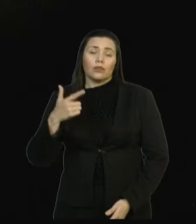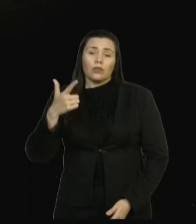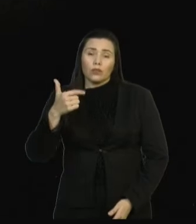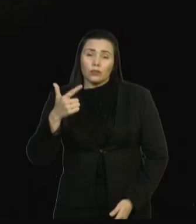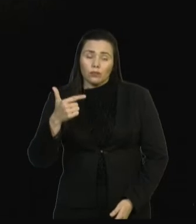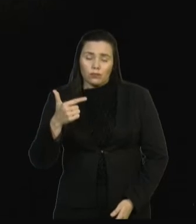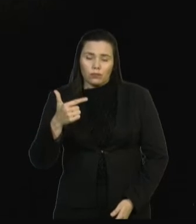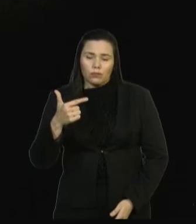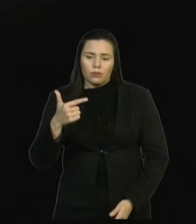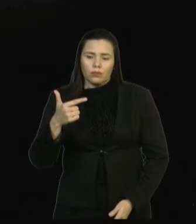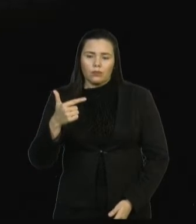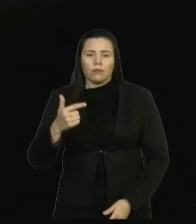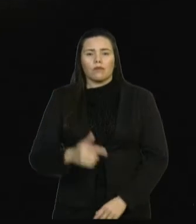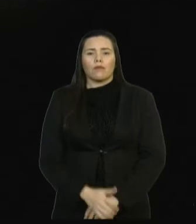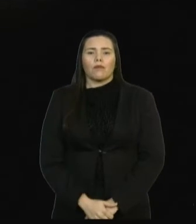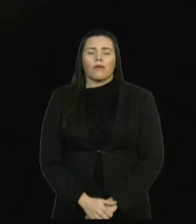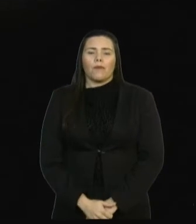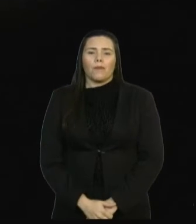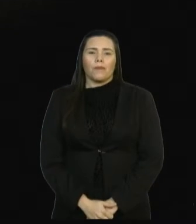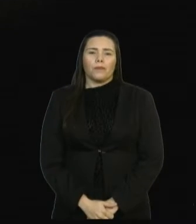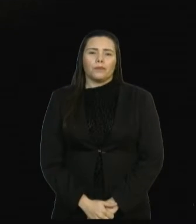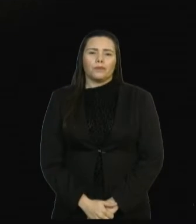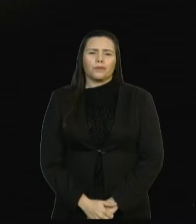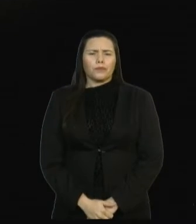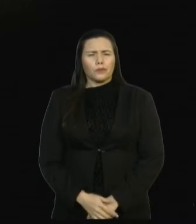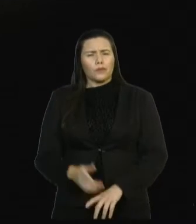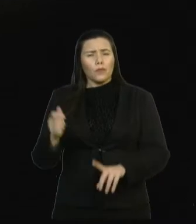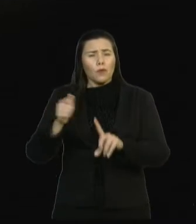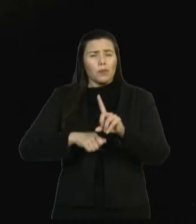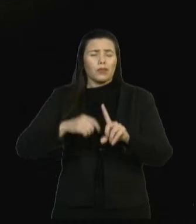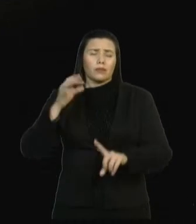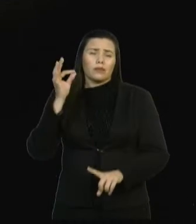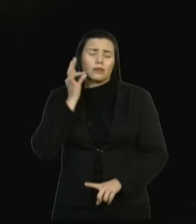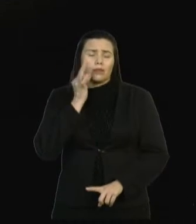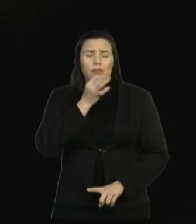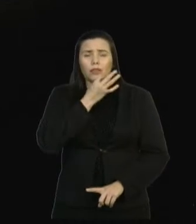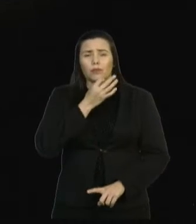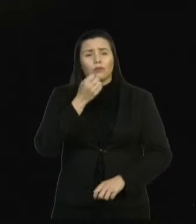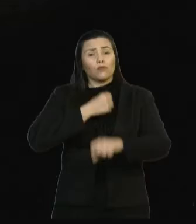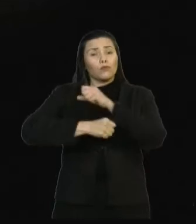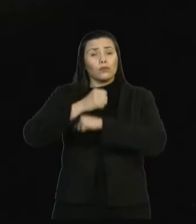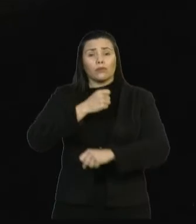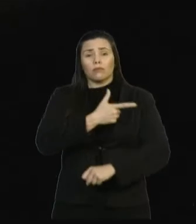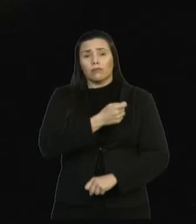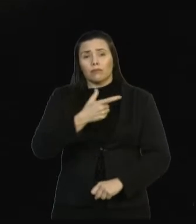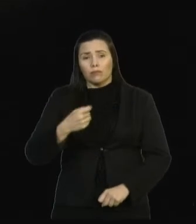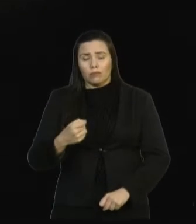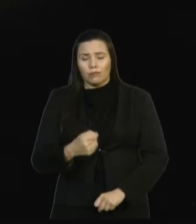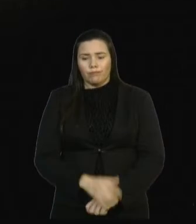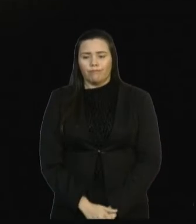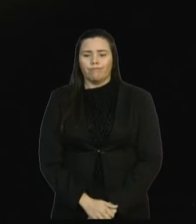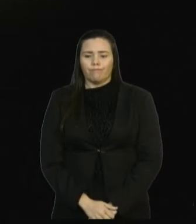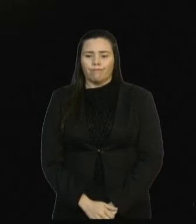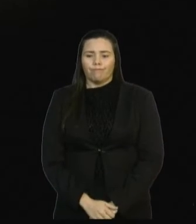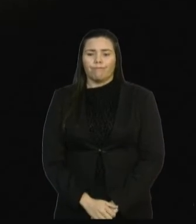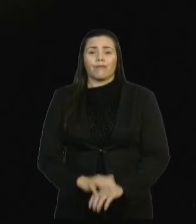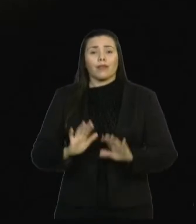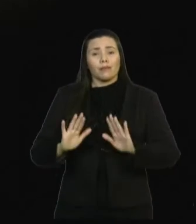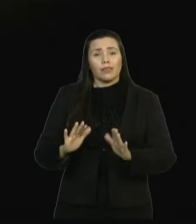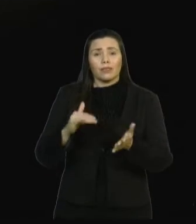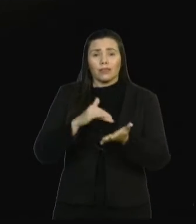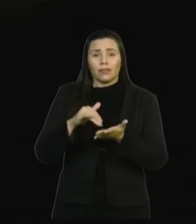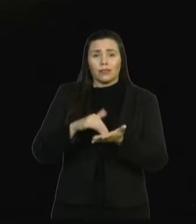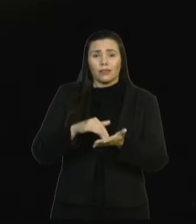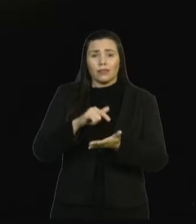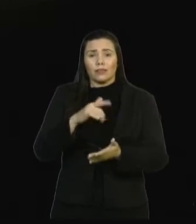12/9/2020. Só que de lá para cá, presidente, a Secretaria de Saúde, embora o secretário Carlos